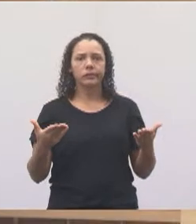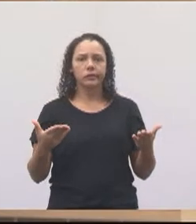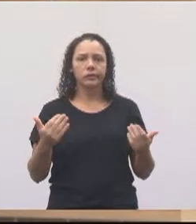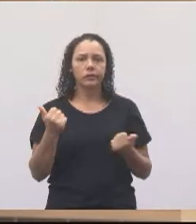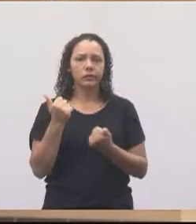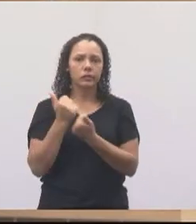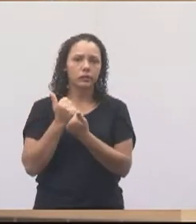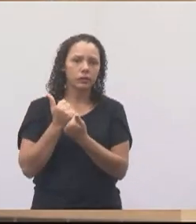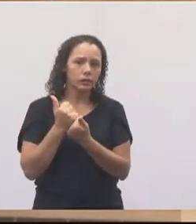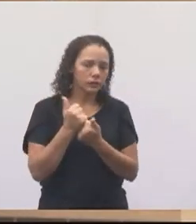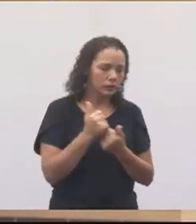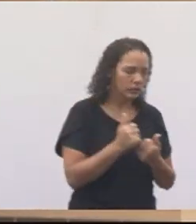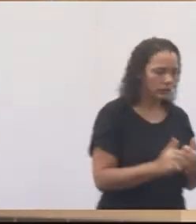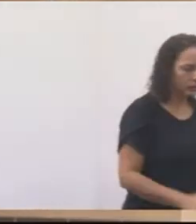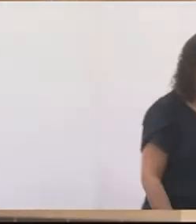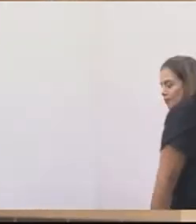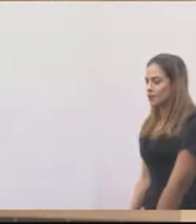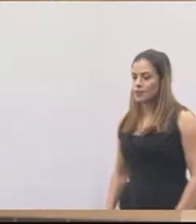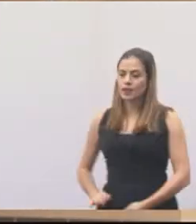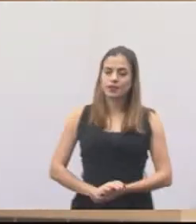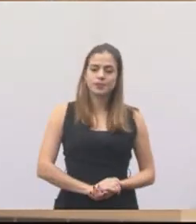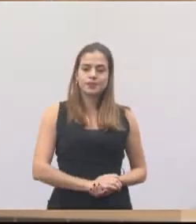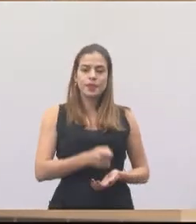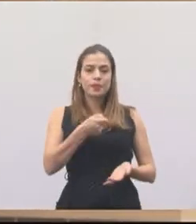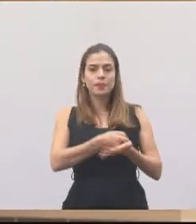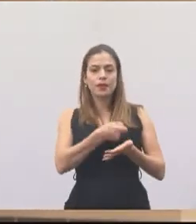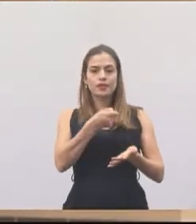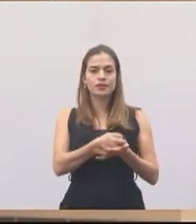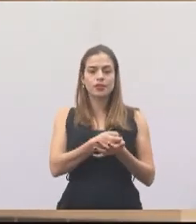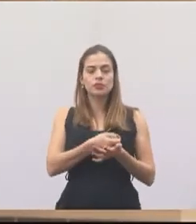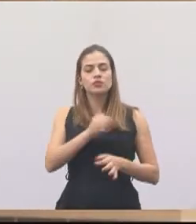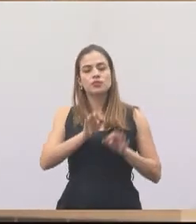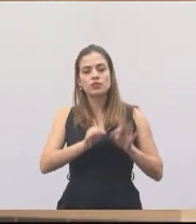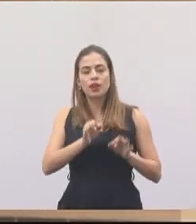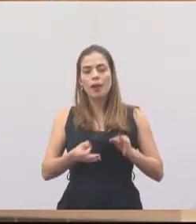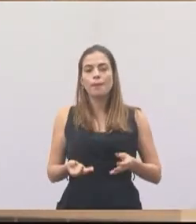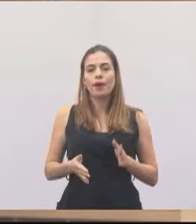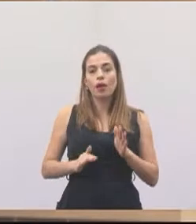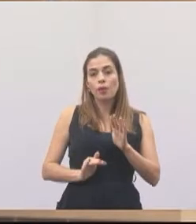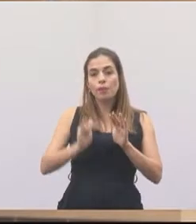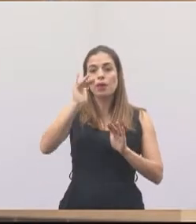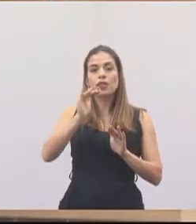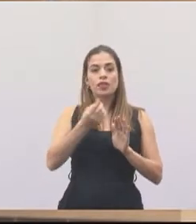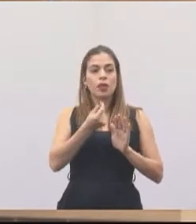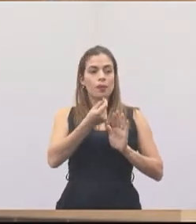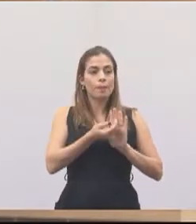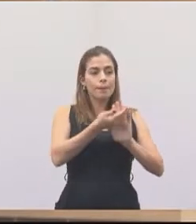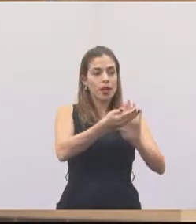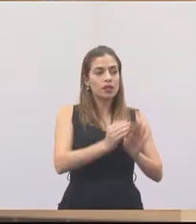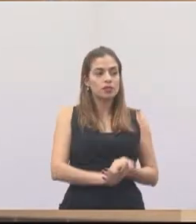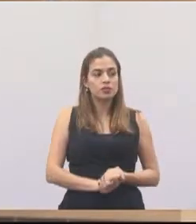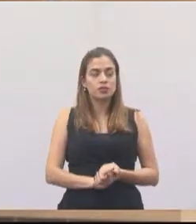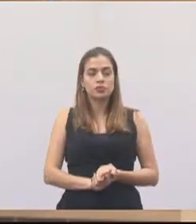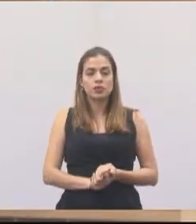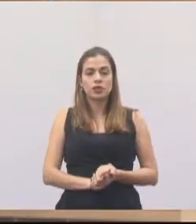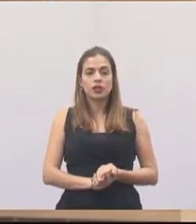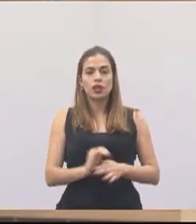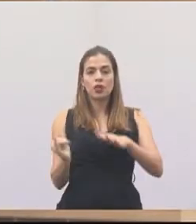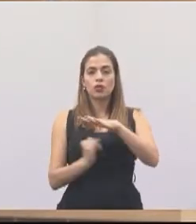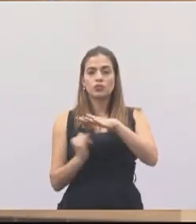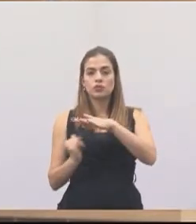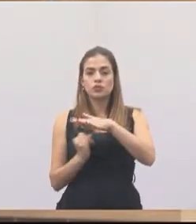ser obrigados, e de forma justa, a aumentar o repasse ao